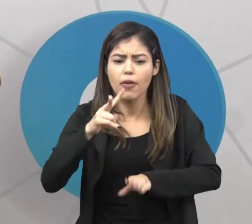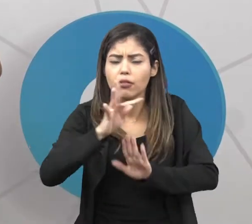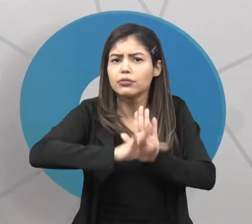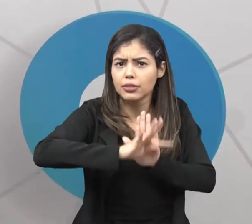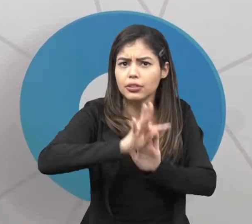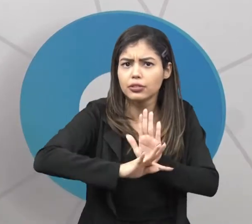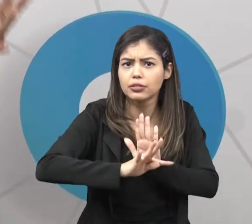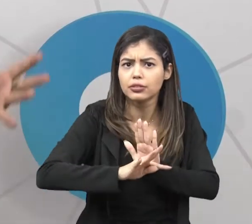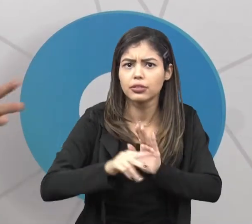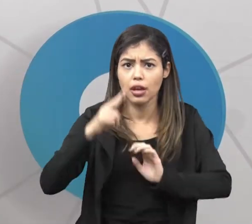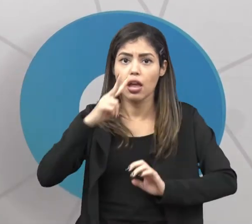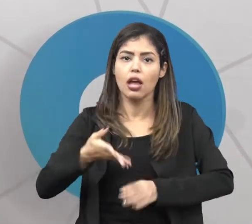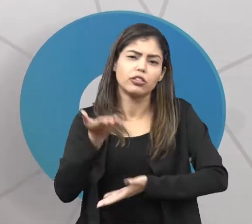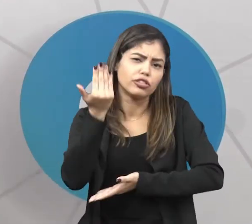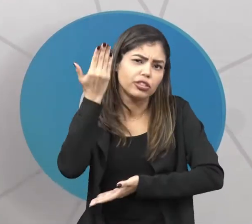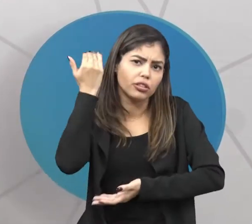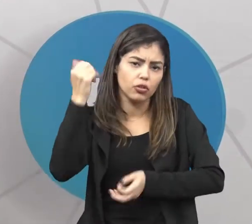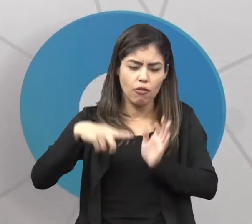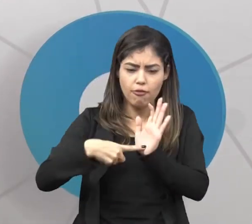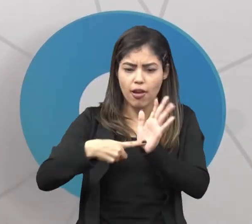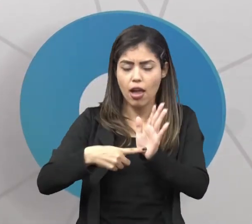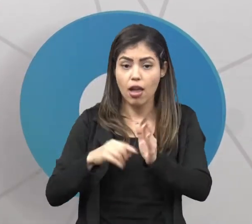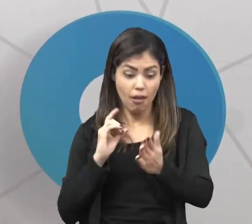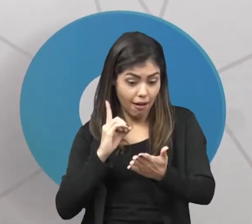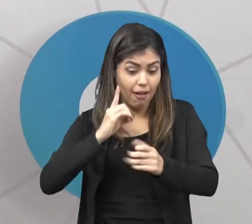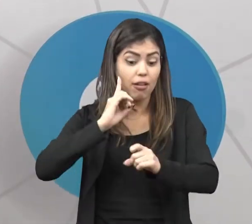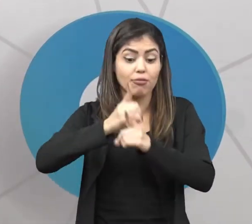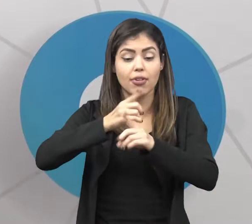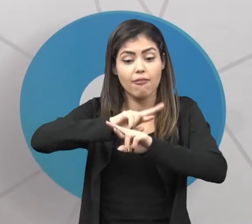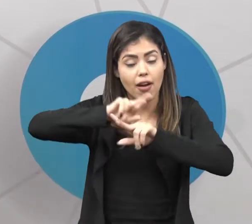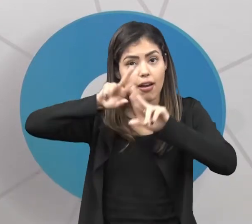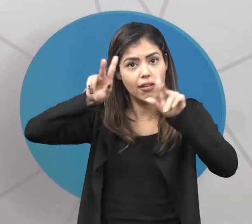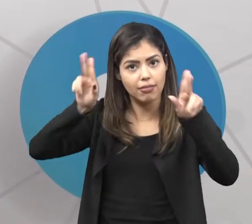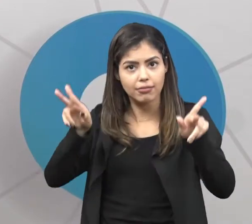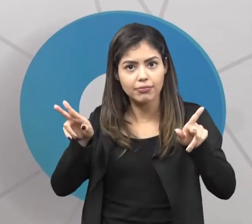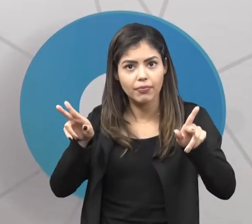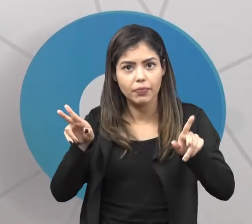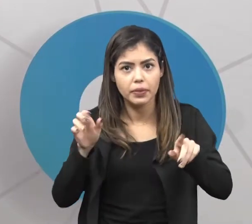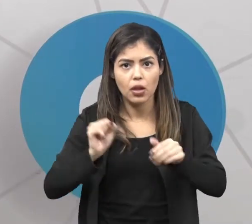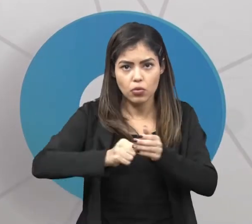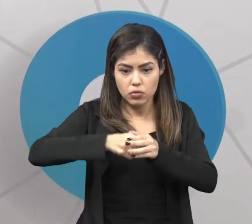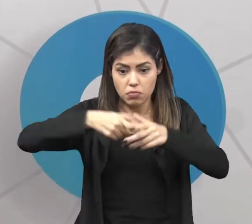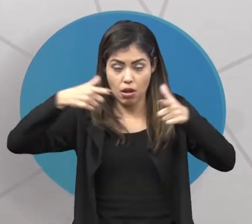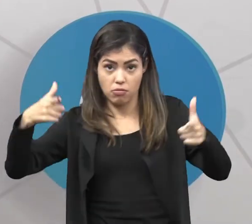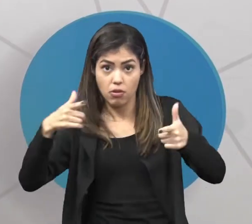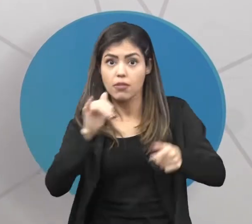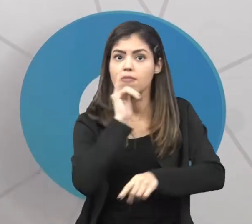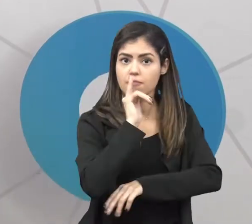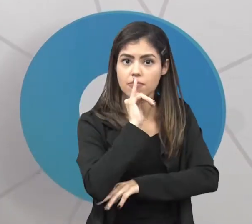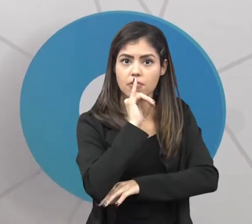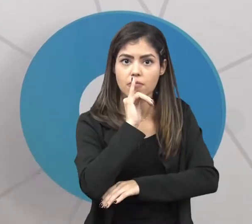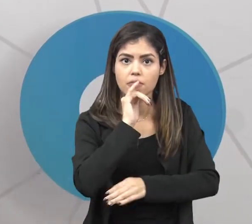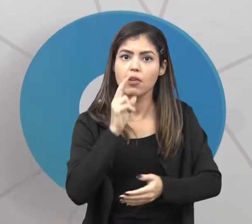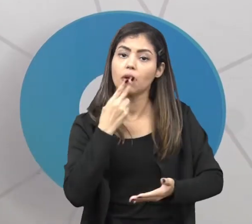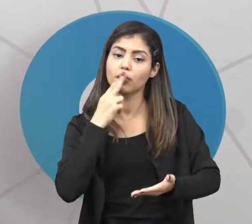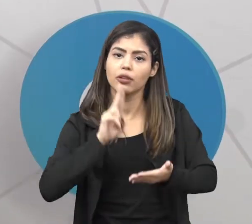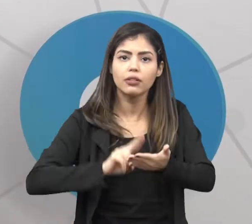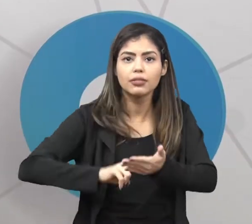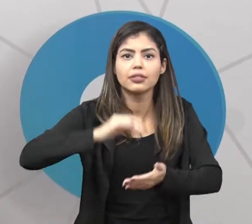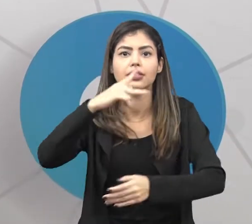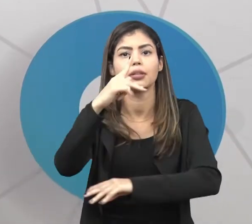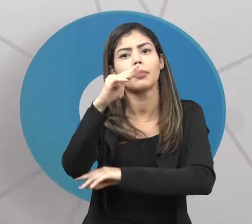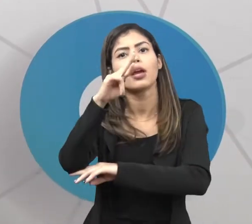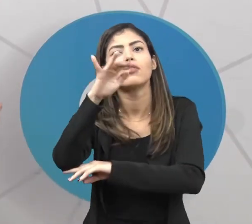de grandes fatos históricos e grandes descobertas? Um dos maiores exemplos dela é a Carta de Pero Vaz de